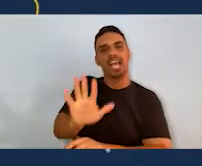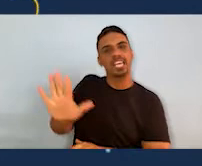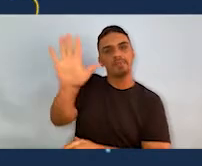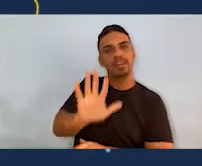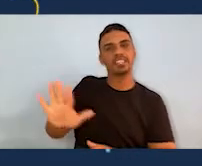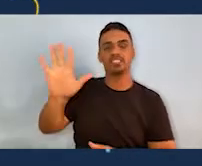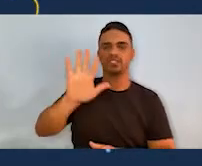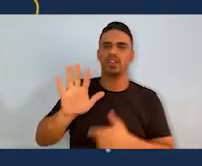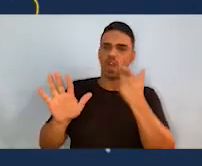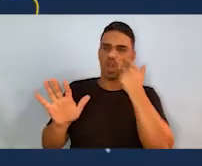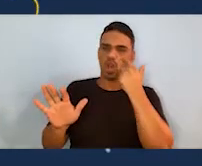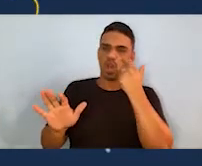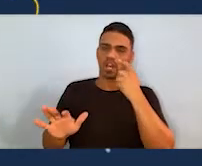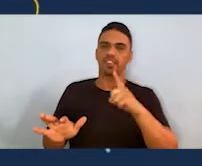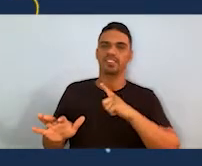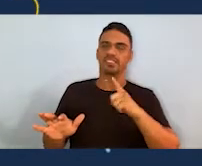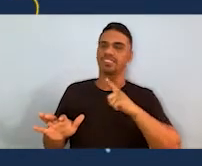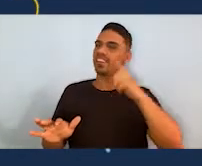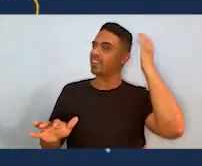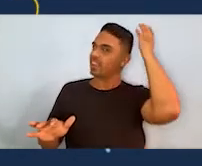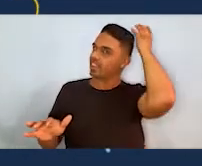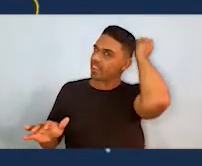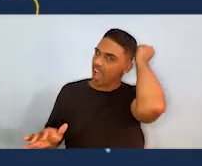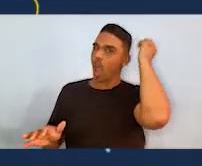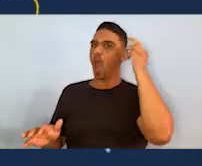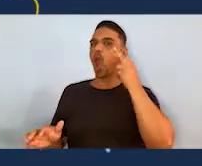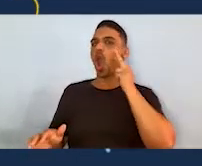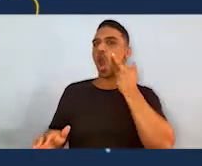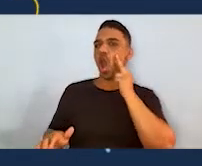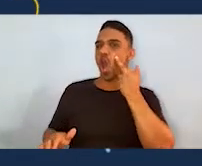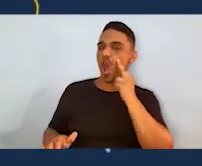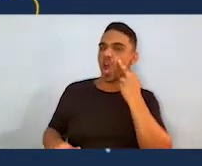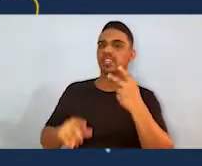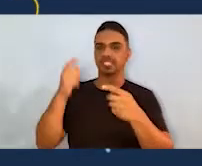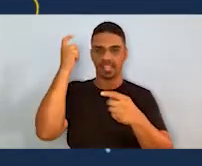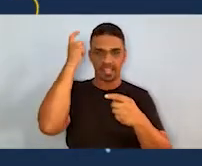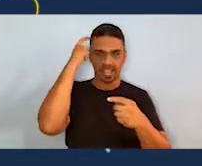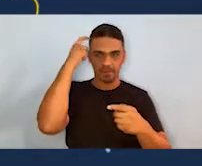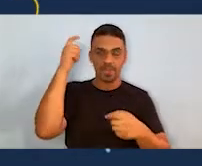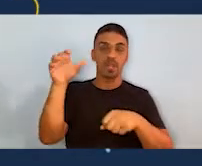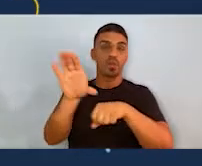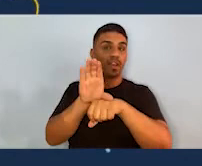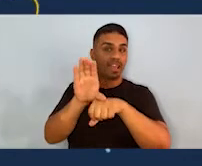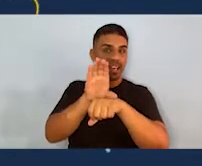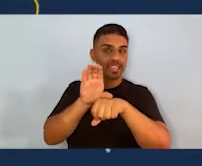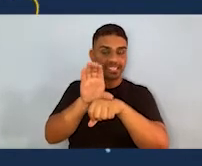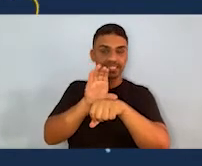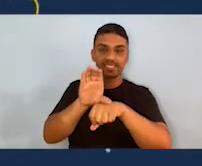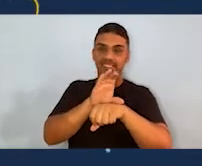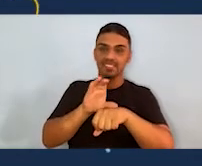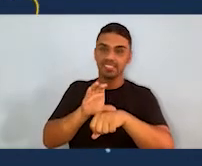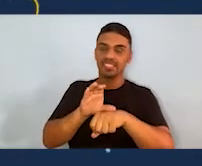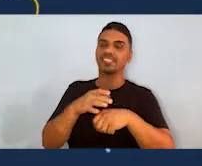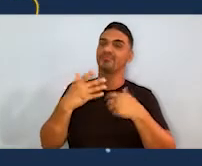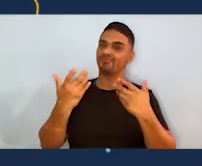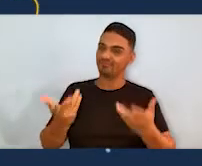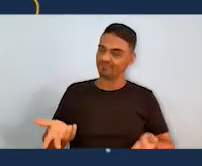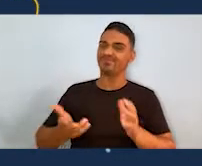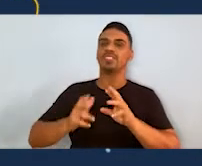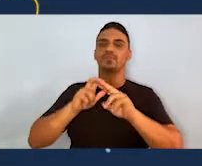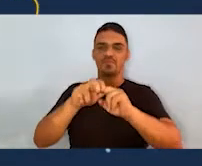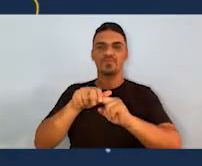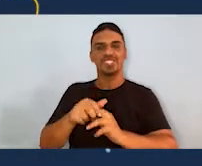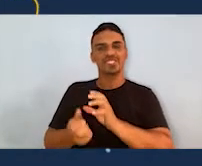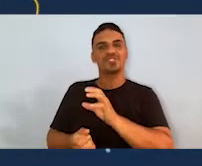por exemplo, o lacinho dela tem um pouquinho de rosa, o cabelo tem o castanho, e é isso que vai dar a forma